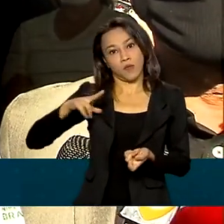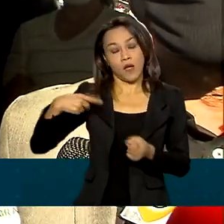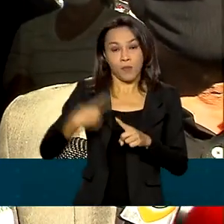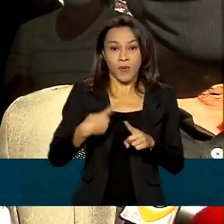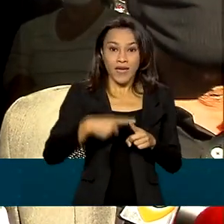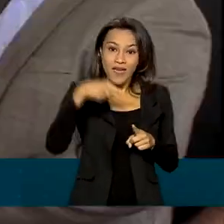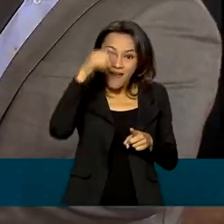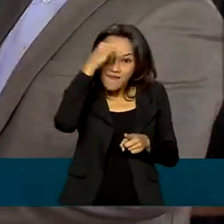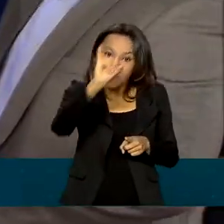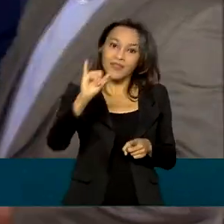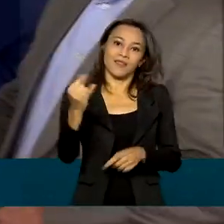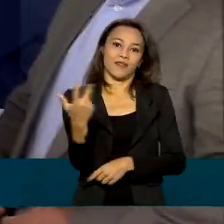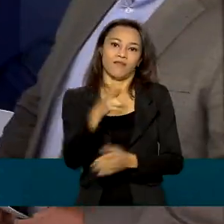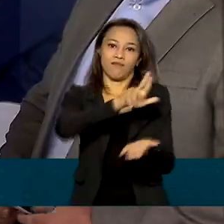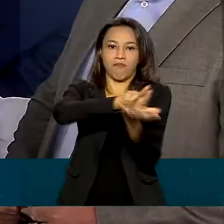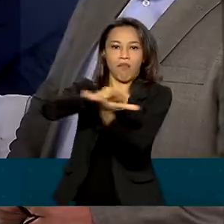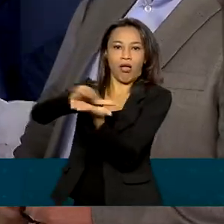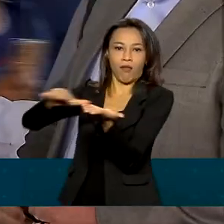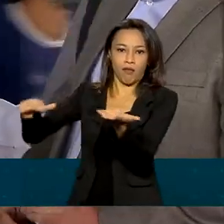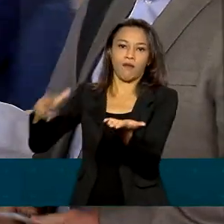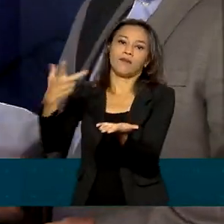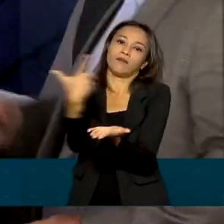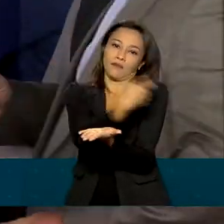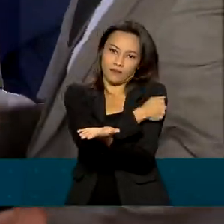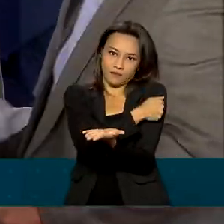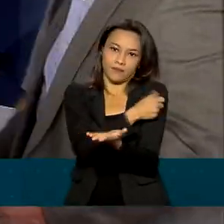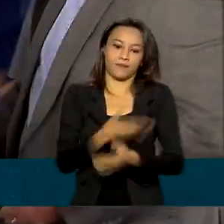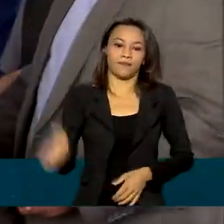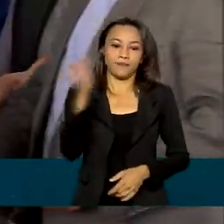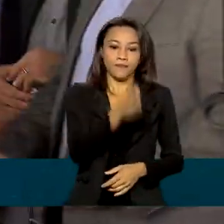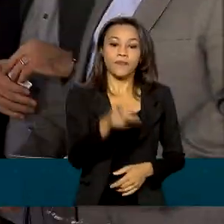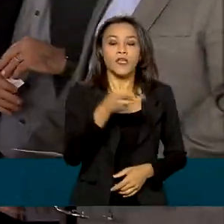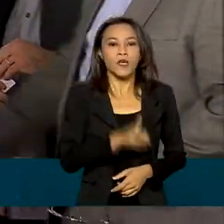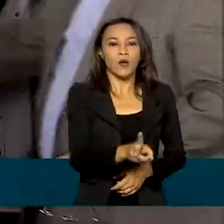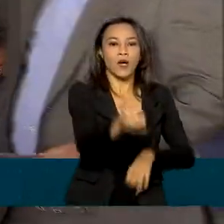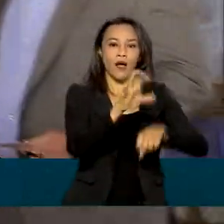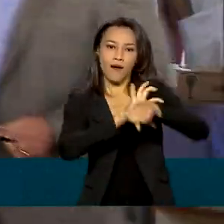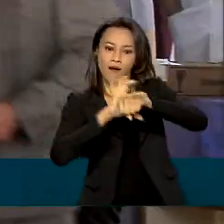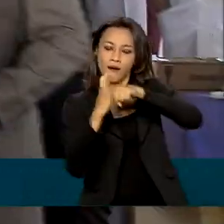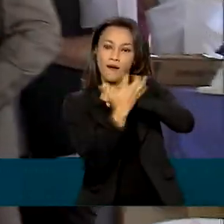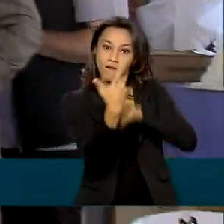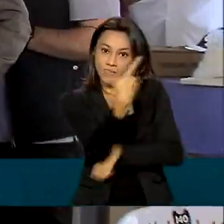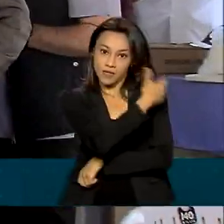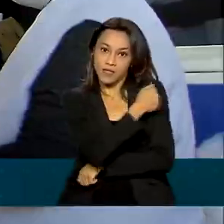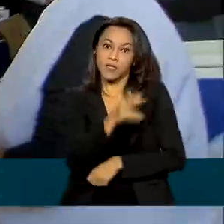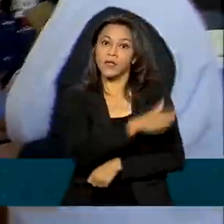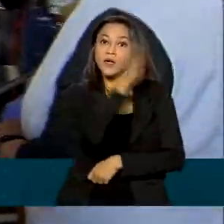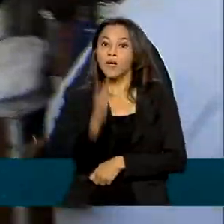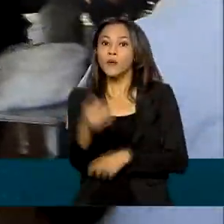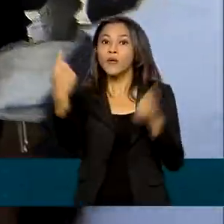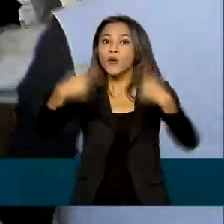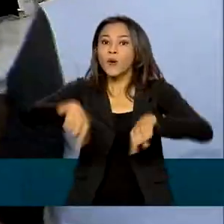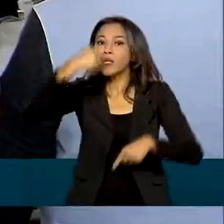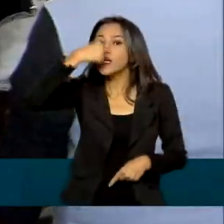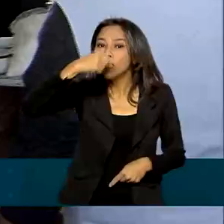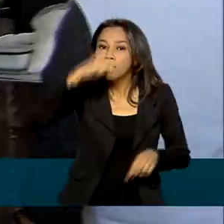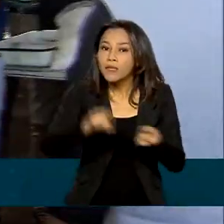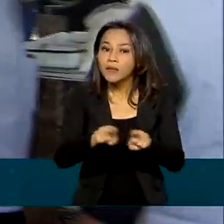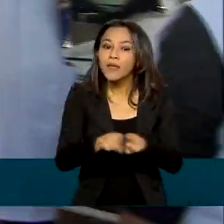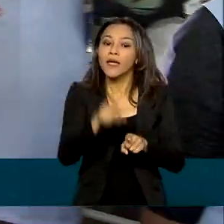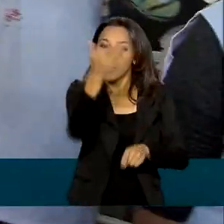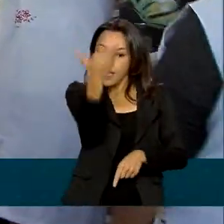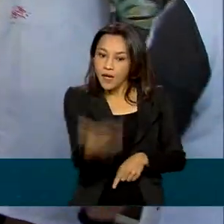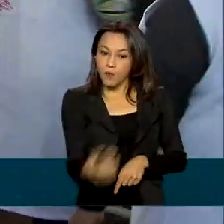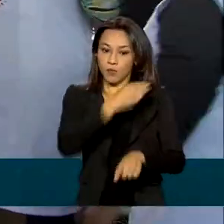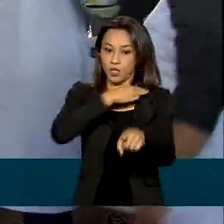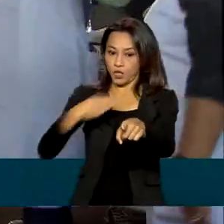evitam internações. E para incentivar a vacinação contra a Covid-19 e também contra a gripe, Queiroga esteve em um posto